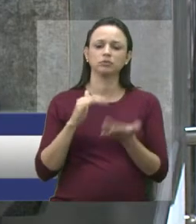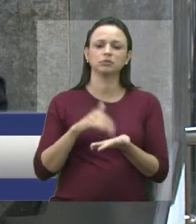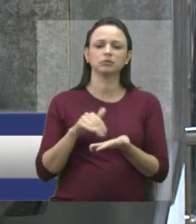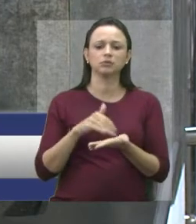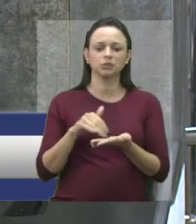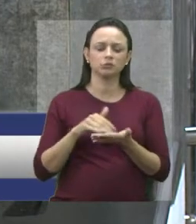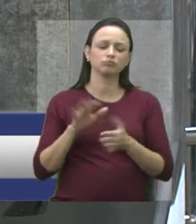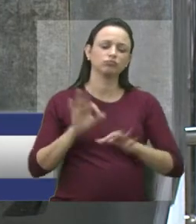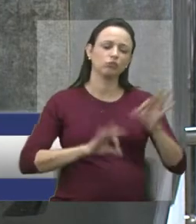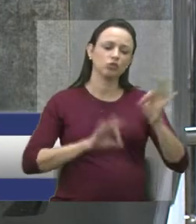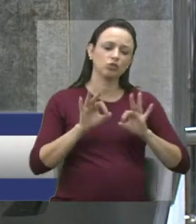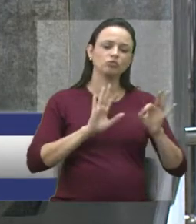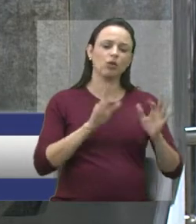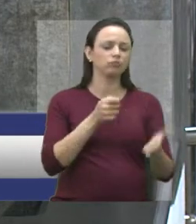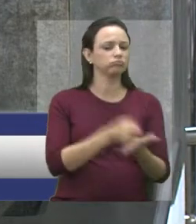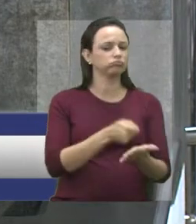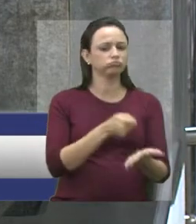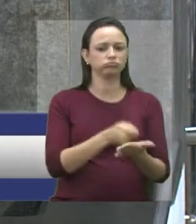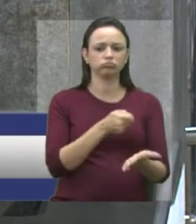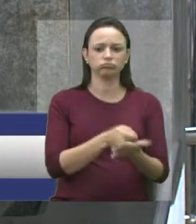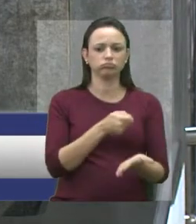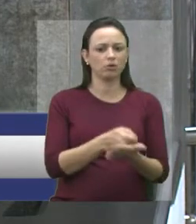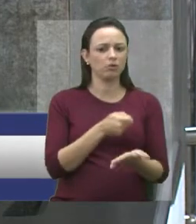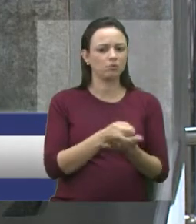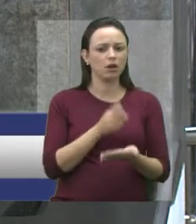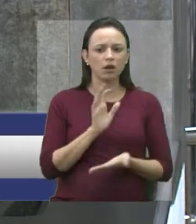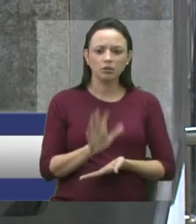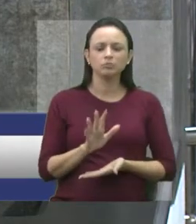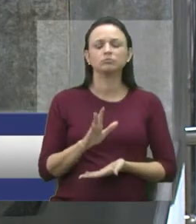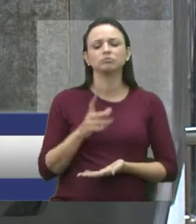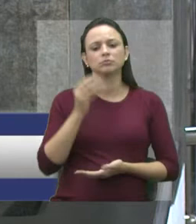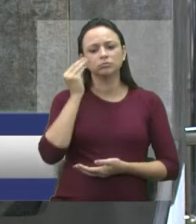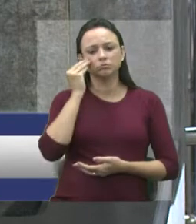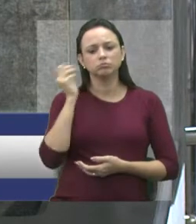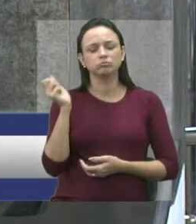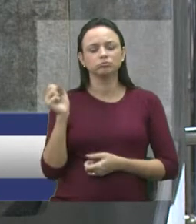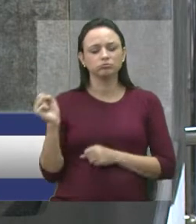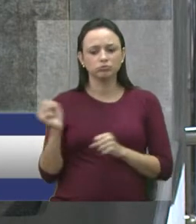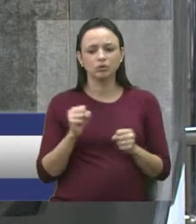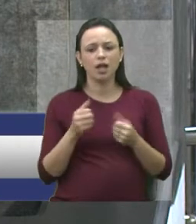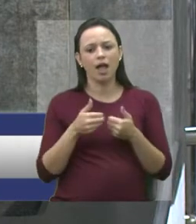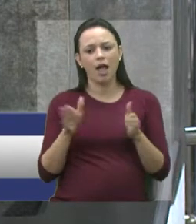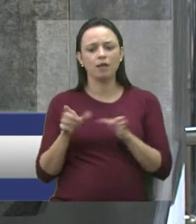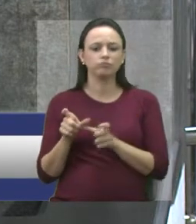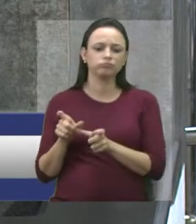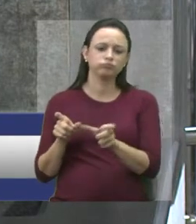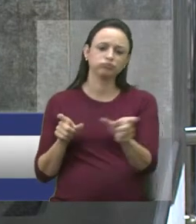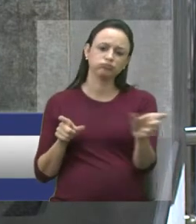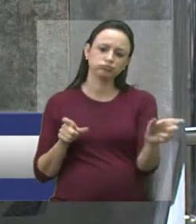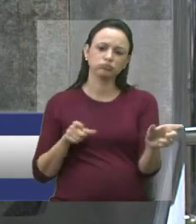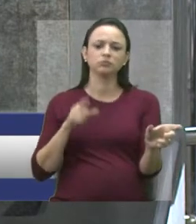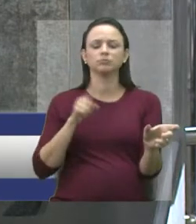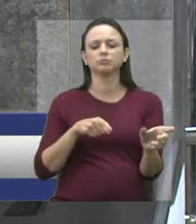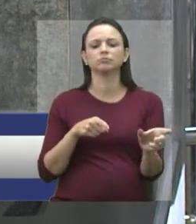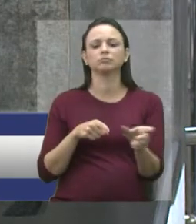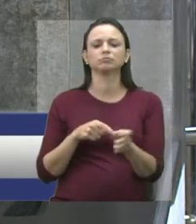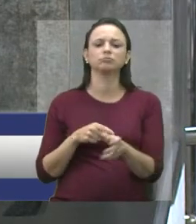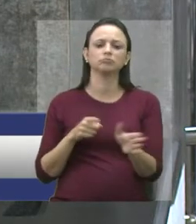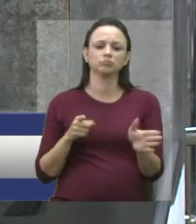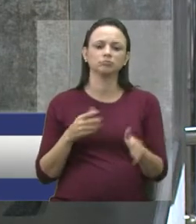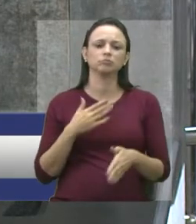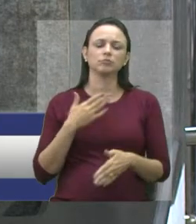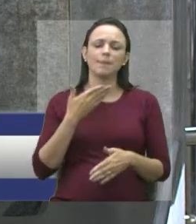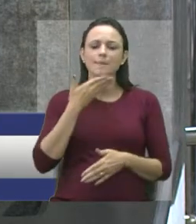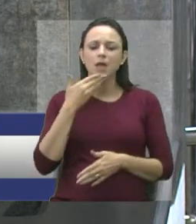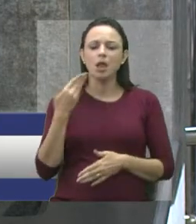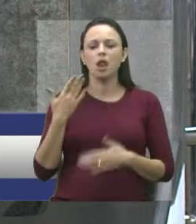de Projetos e cobrando a possibilidade de abrir novamente aquele espaço, dar mais comodidade,